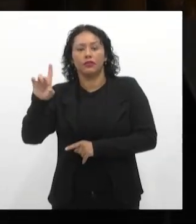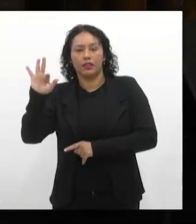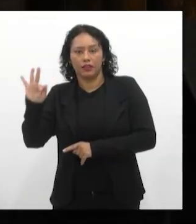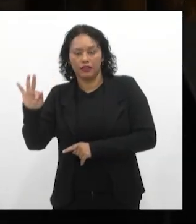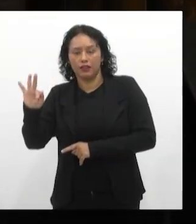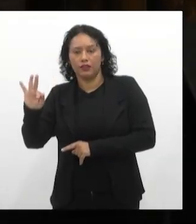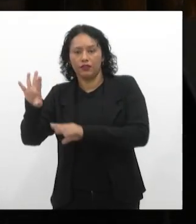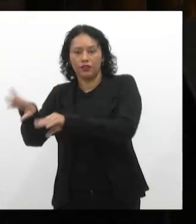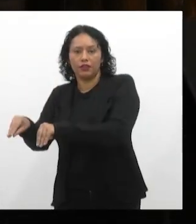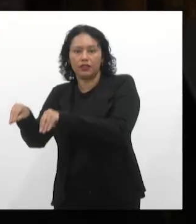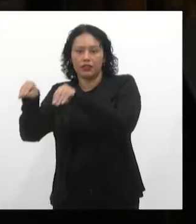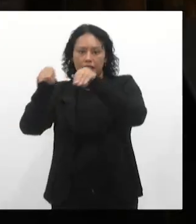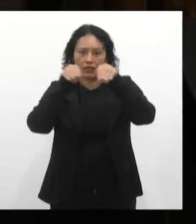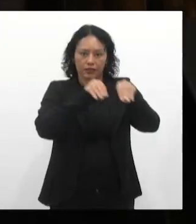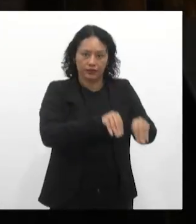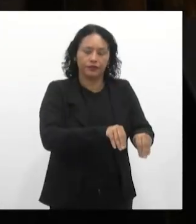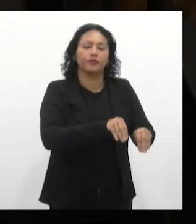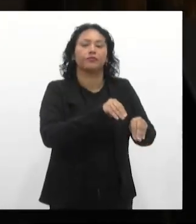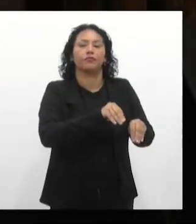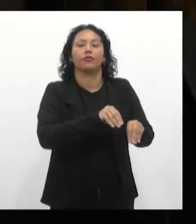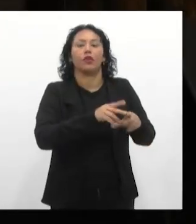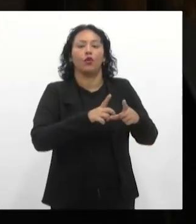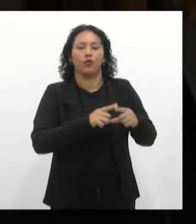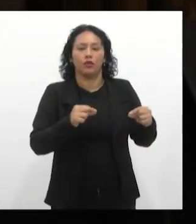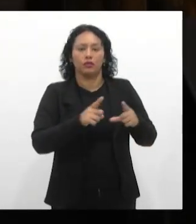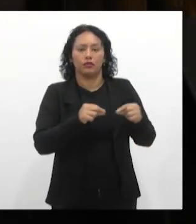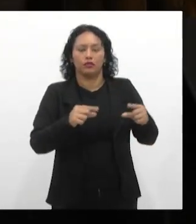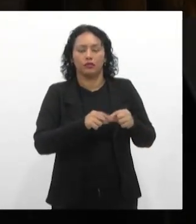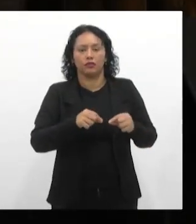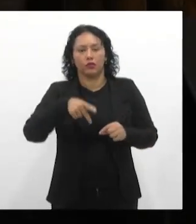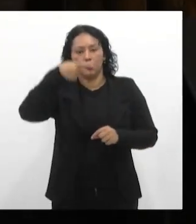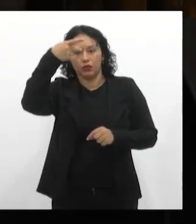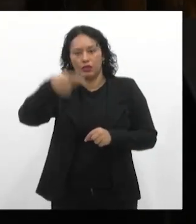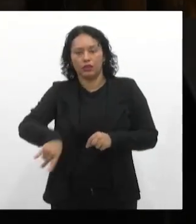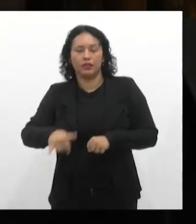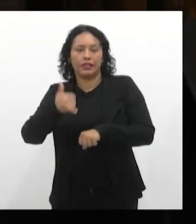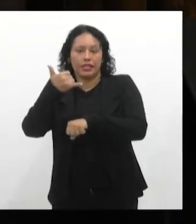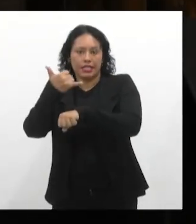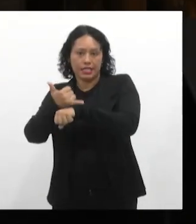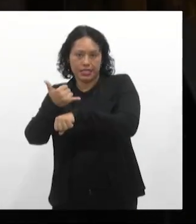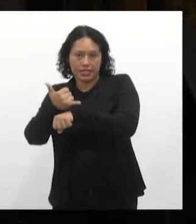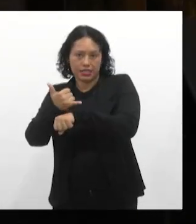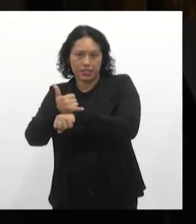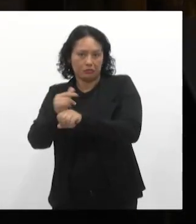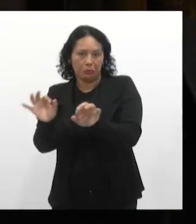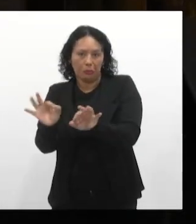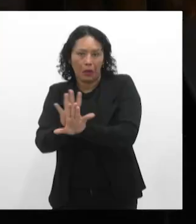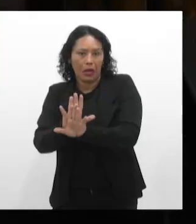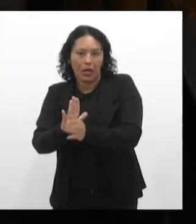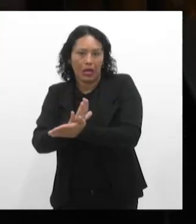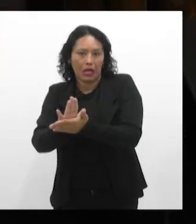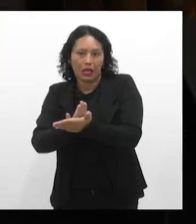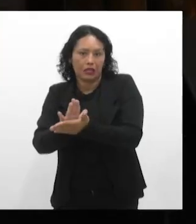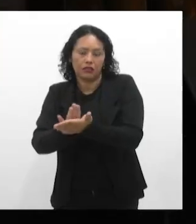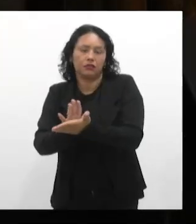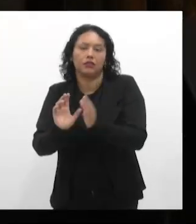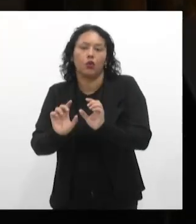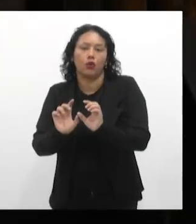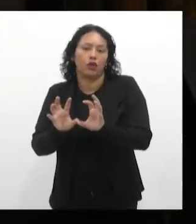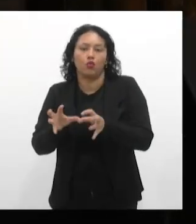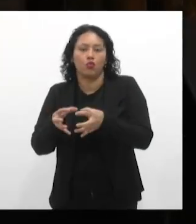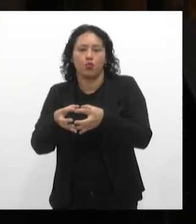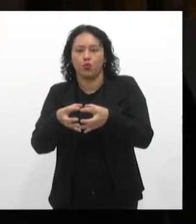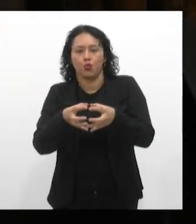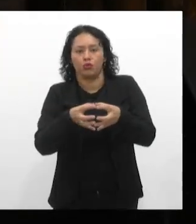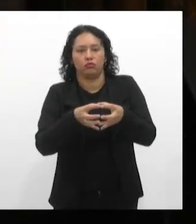para Brasília, quando deixamos de ser sede da capital, o conjunto de medidas